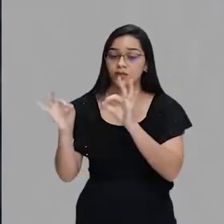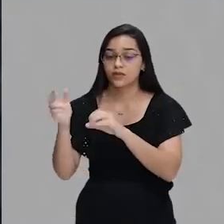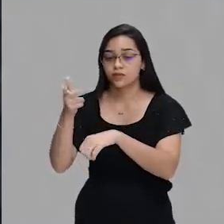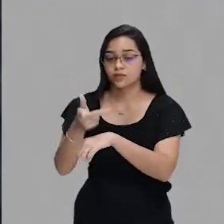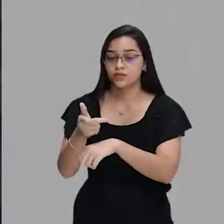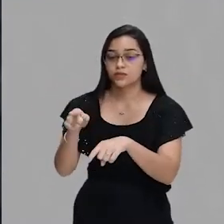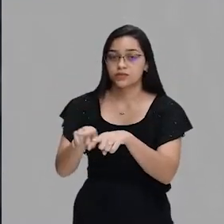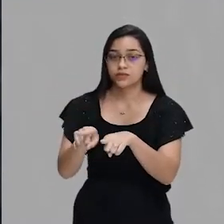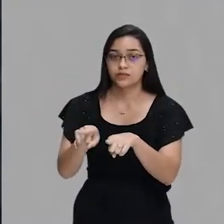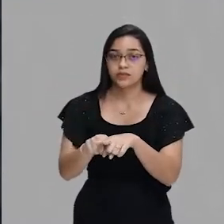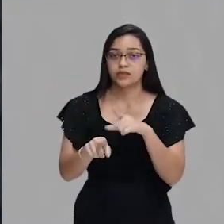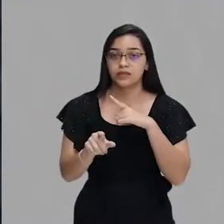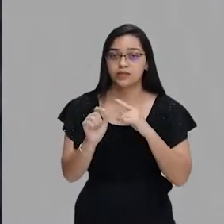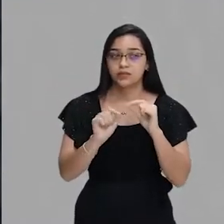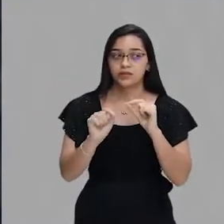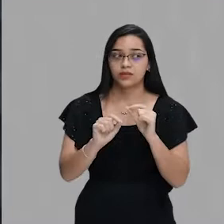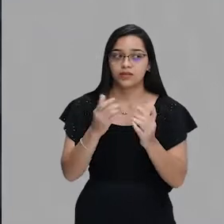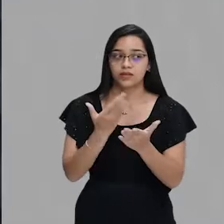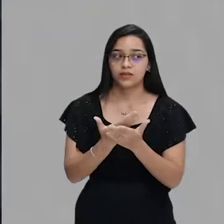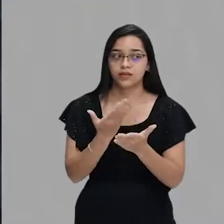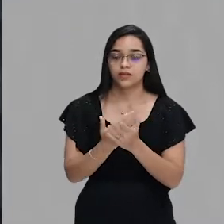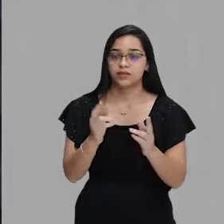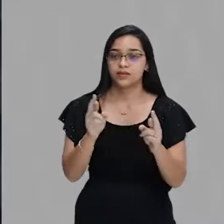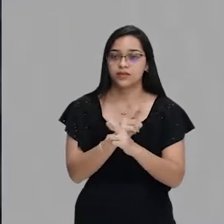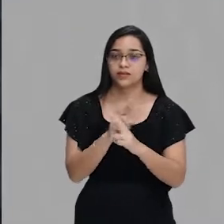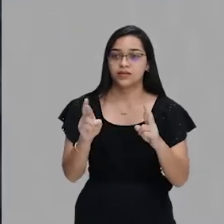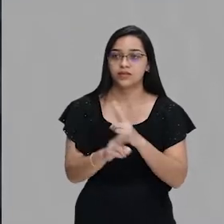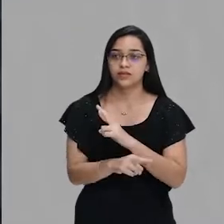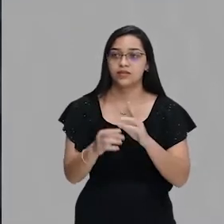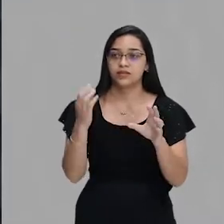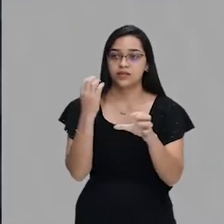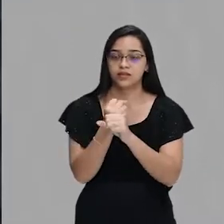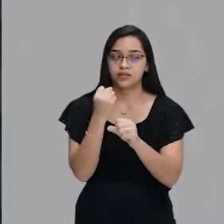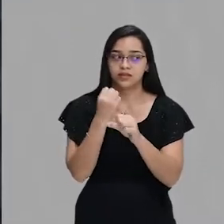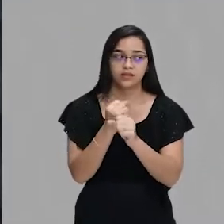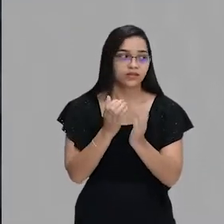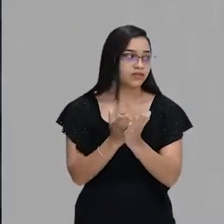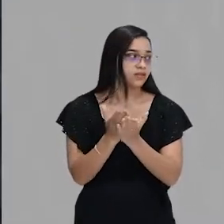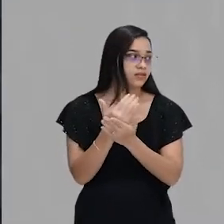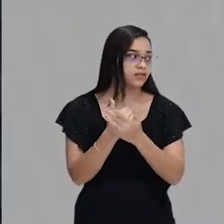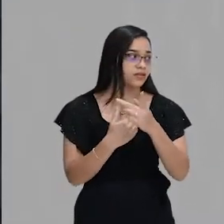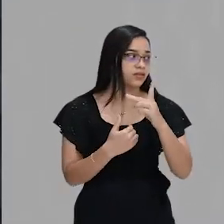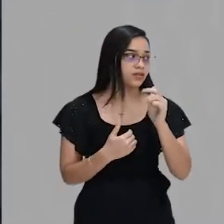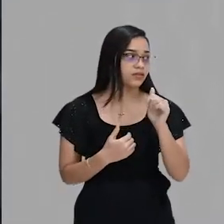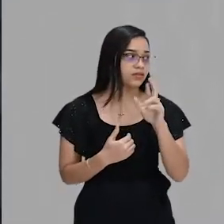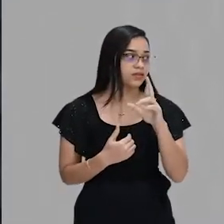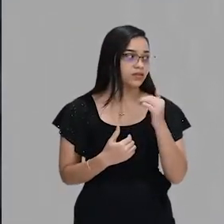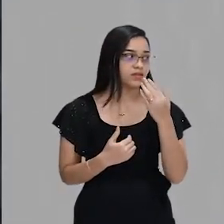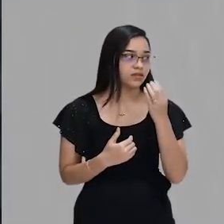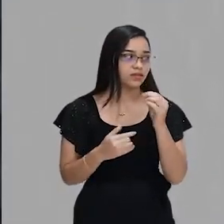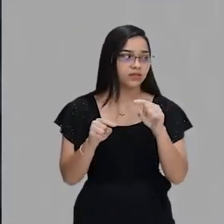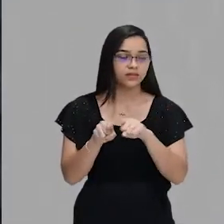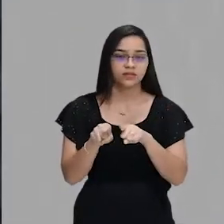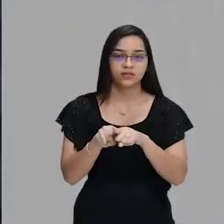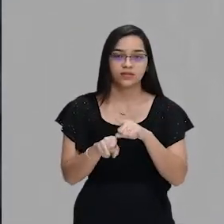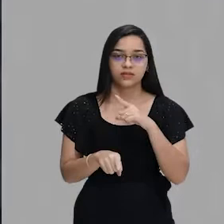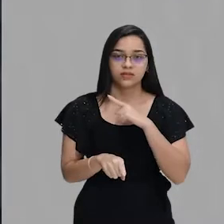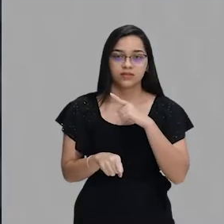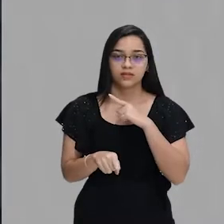vídeos, né? Que nós temos a aula sobre cálculo de desvio padrão, cálculo de variância, as